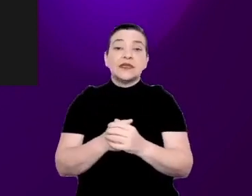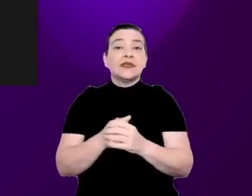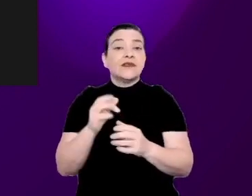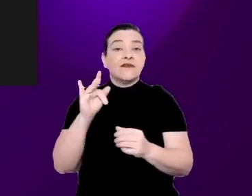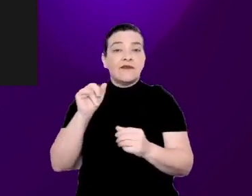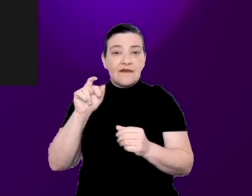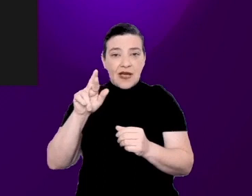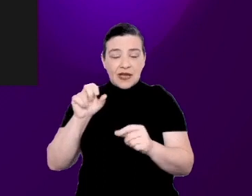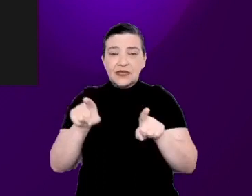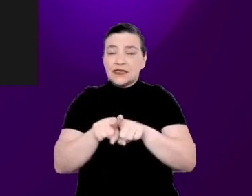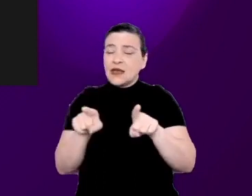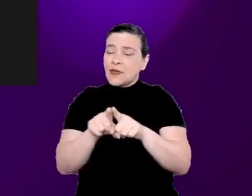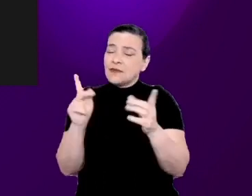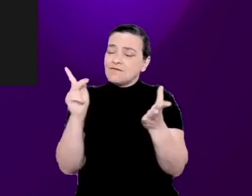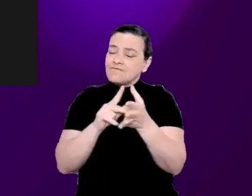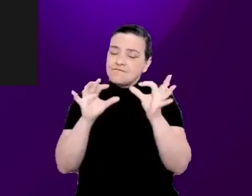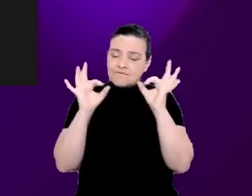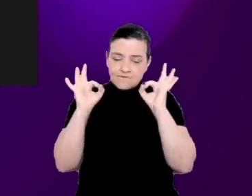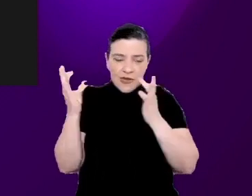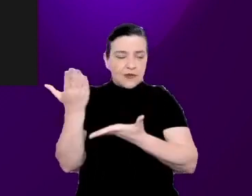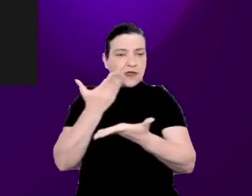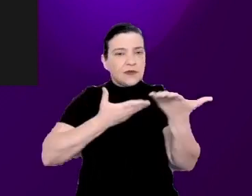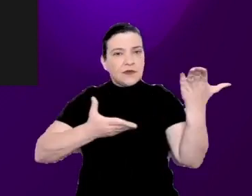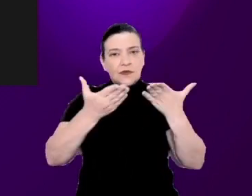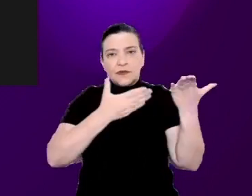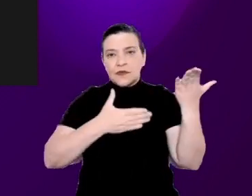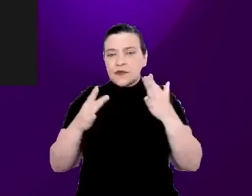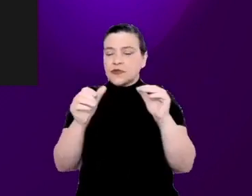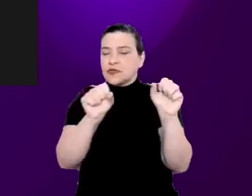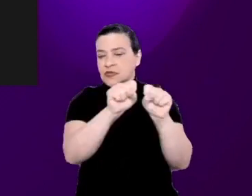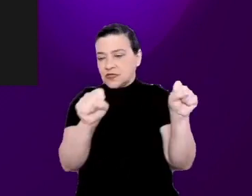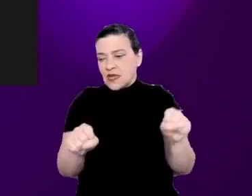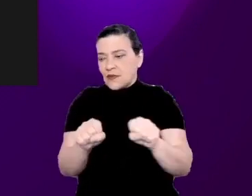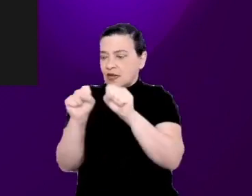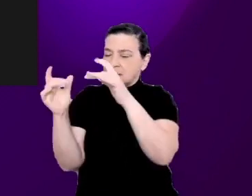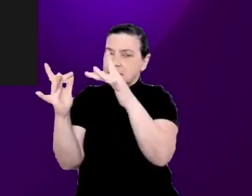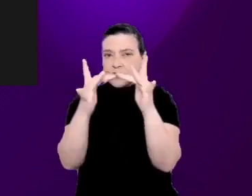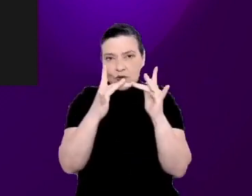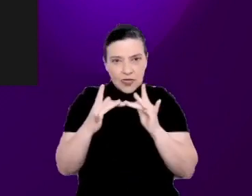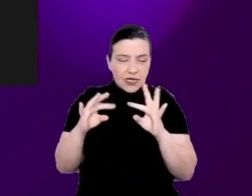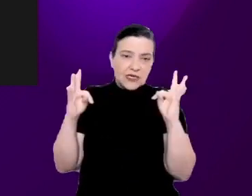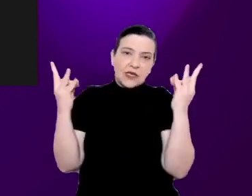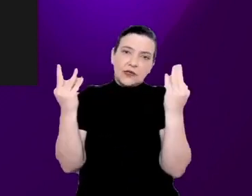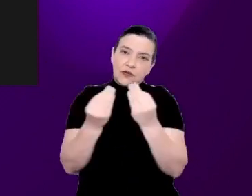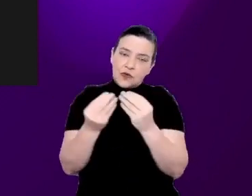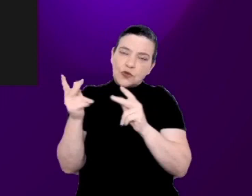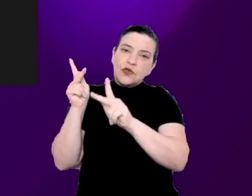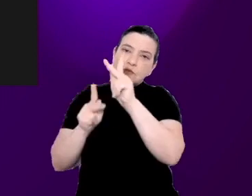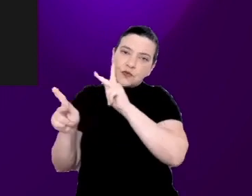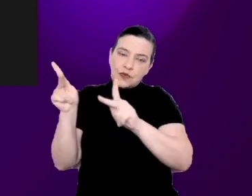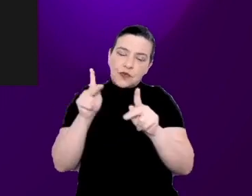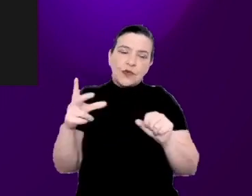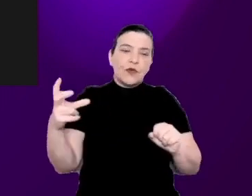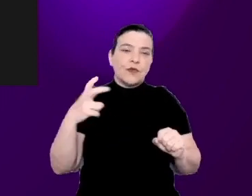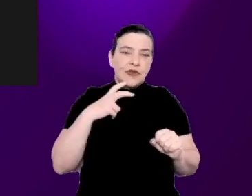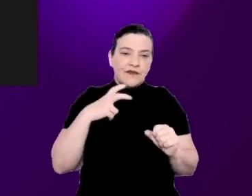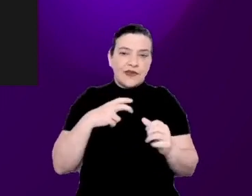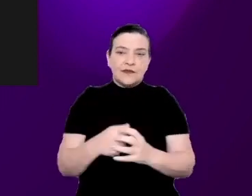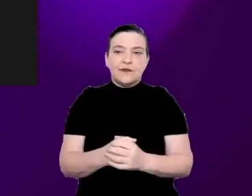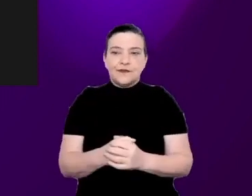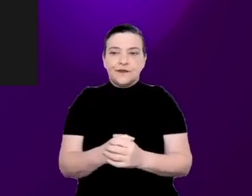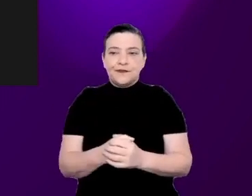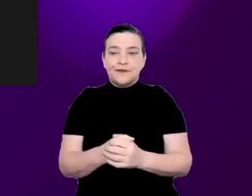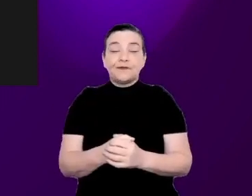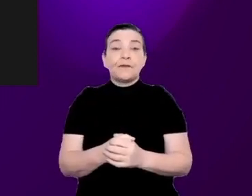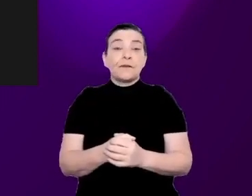potencial de verdadeiramente trazer interoperabilidade entre os sistemas e prestadores de serviço de saúde, tanto do setor público quanto do setor privado. Então,